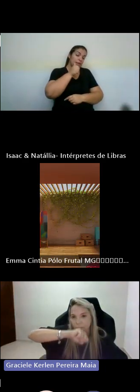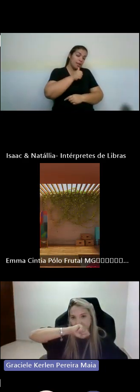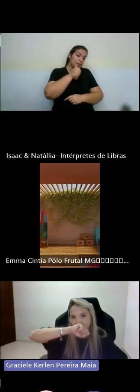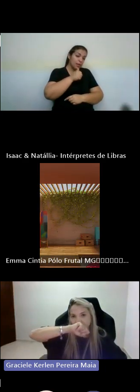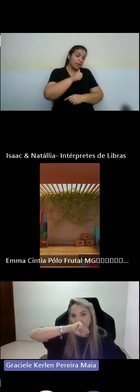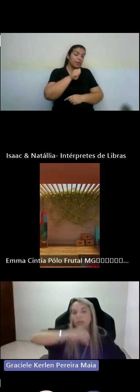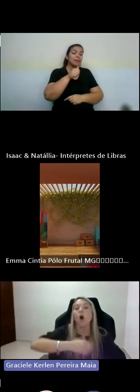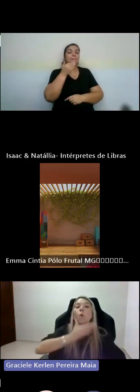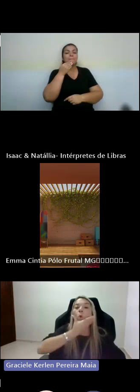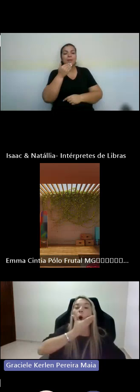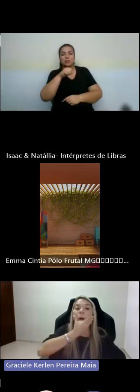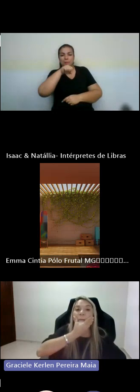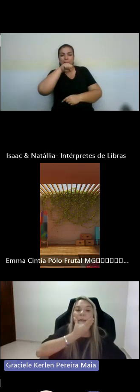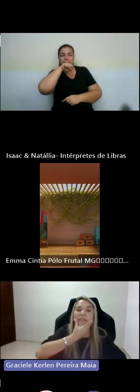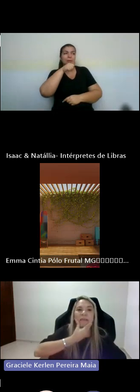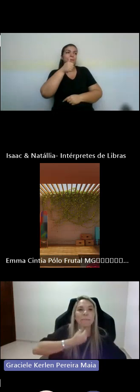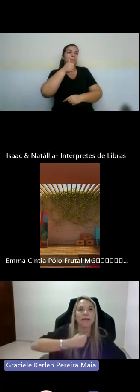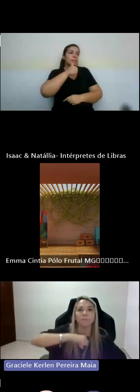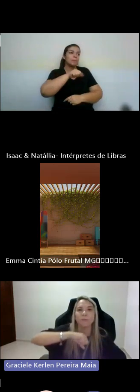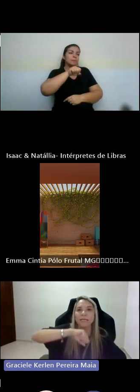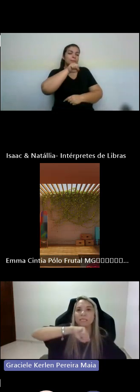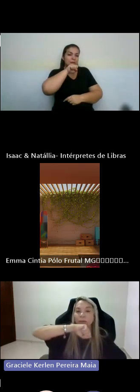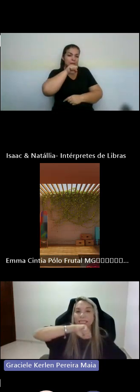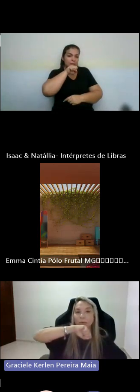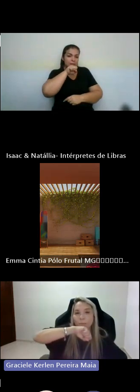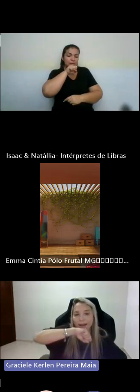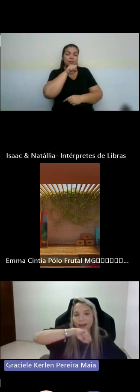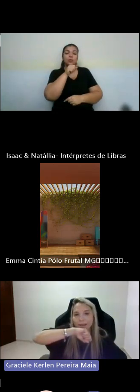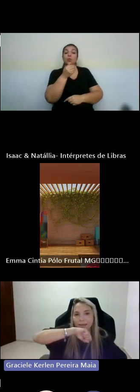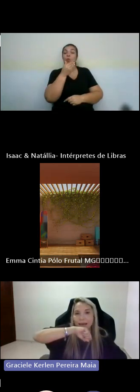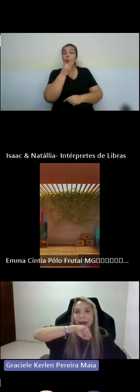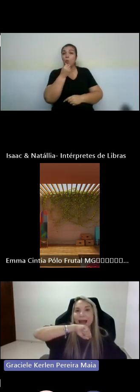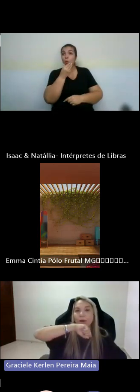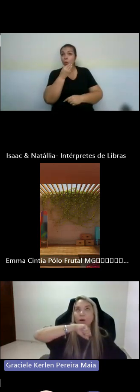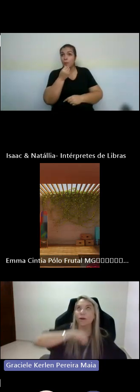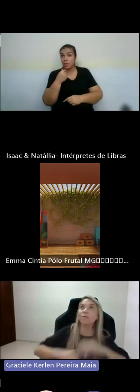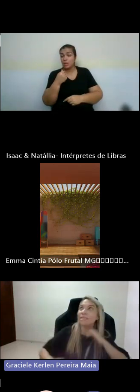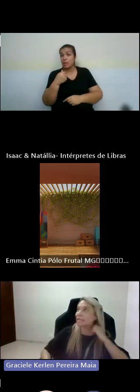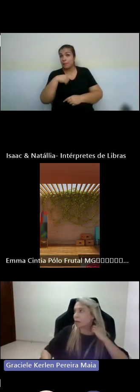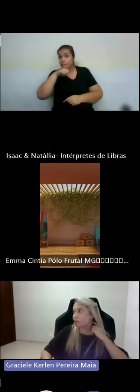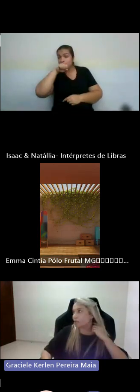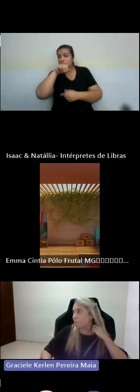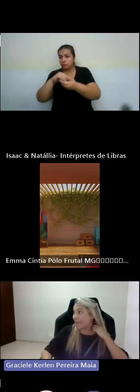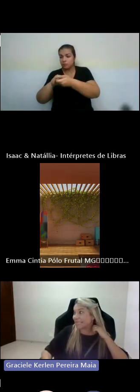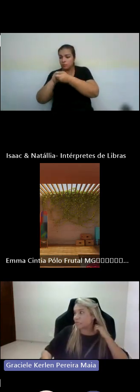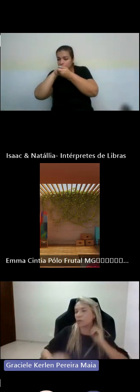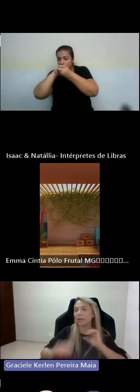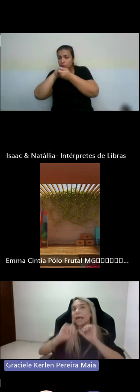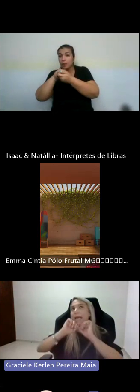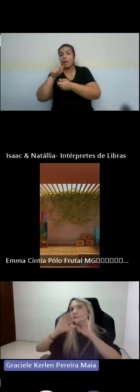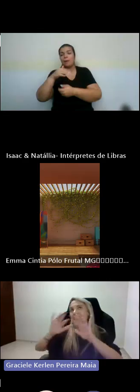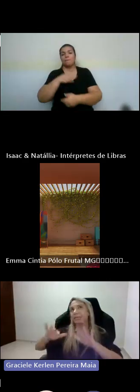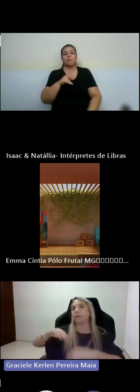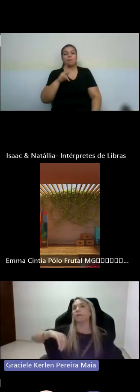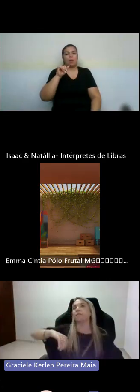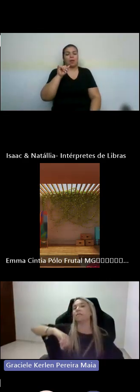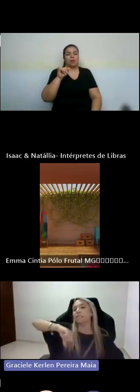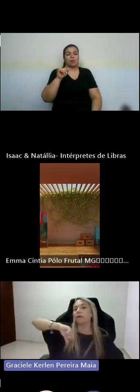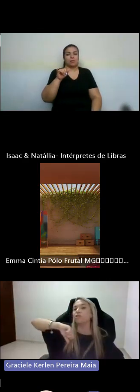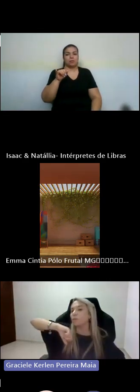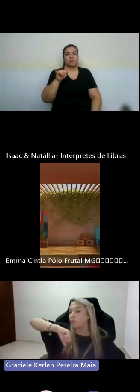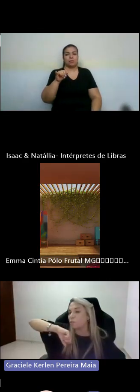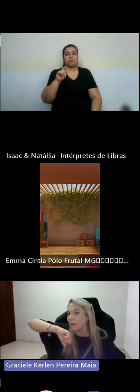sua mãe. O homem que você pede bênção é seu pai. Agora, o sinal de bênção, ele é esse aqui,